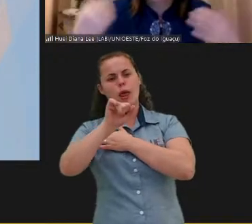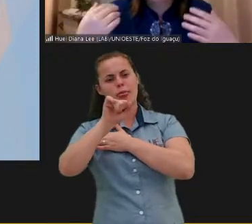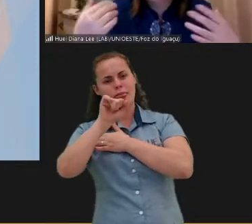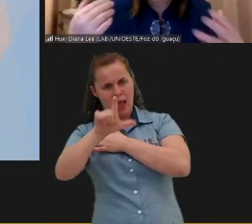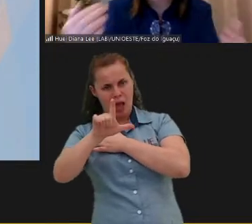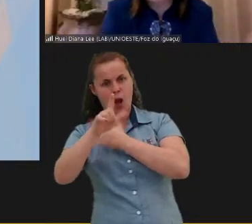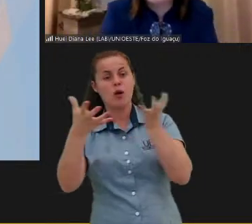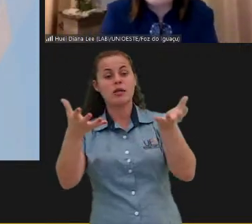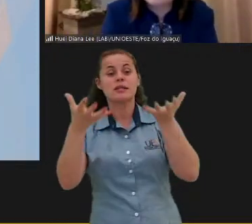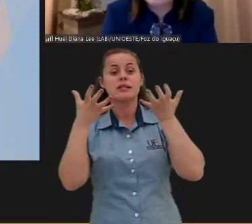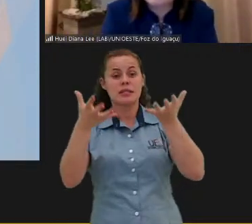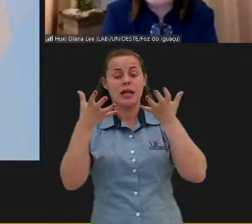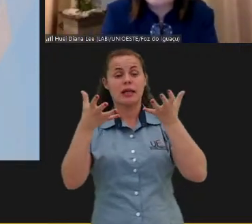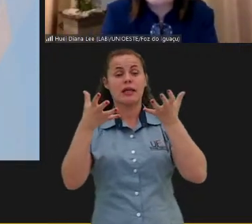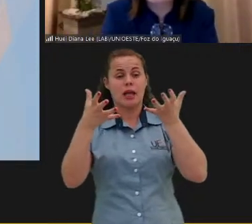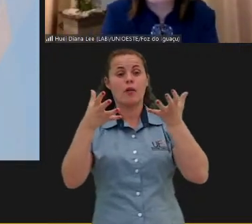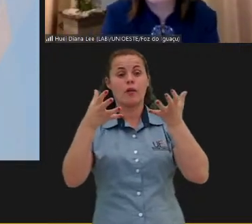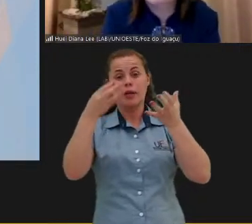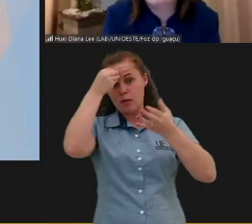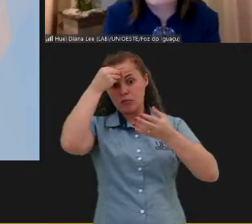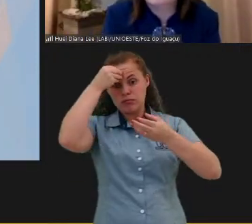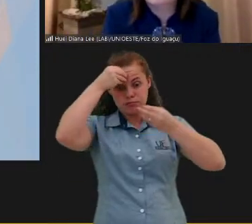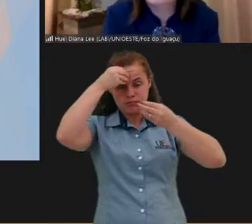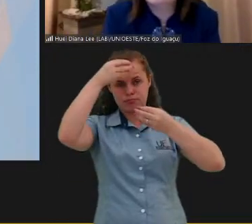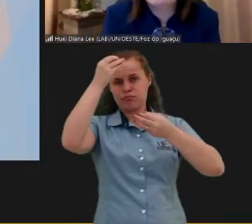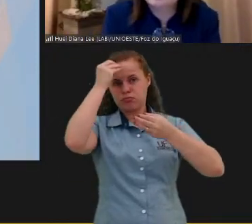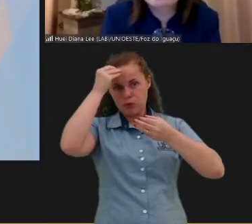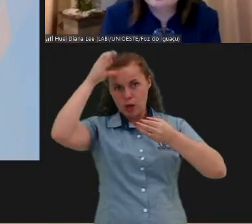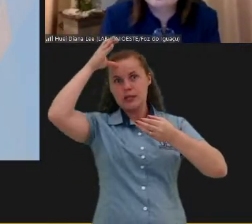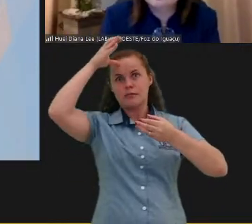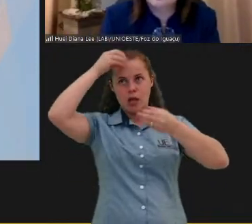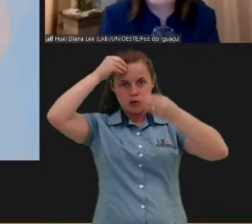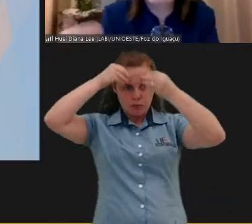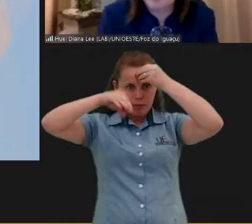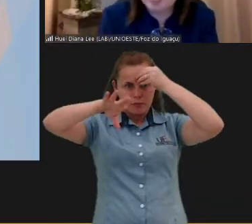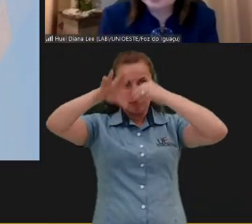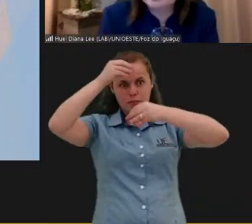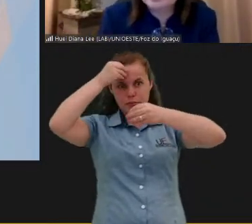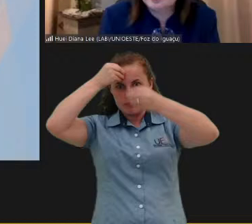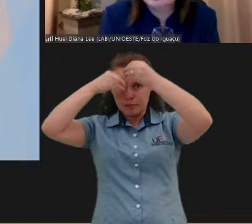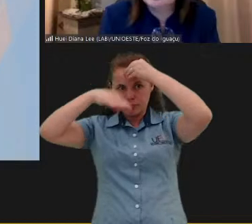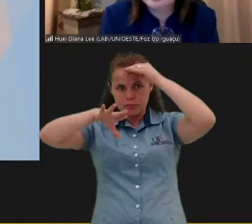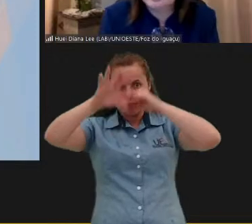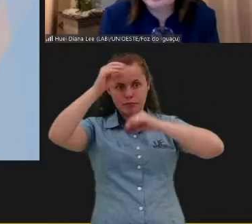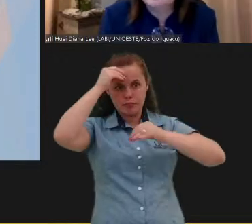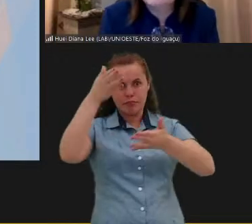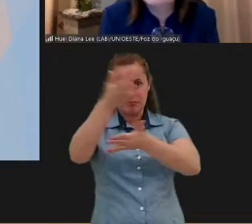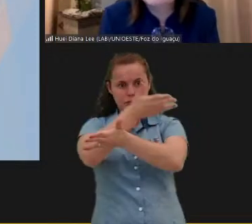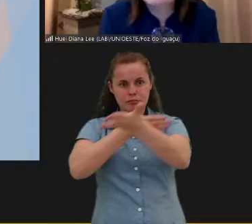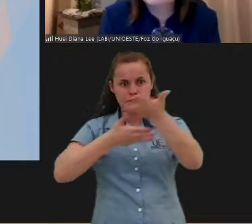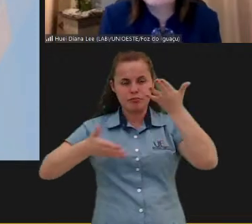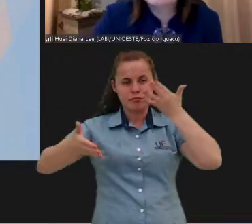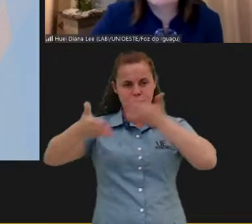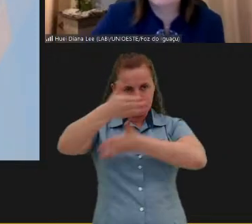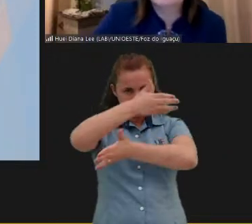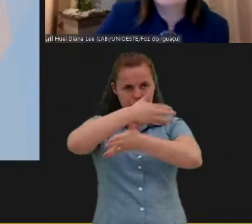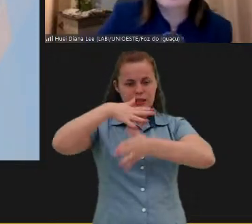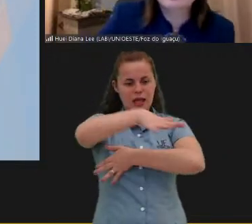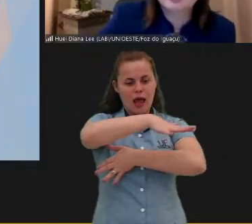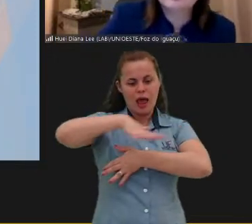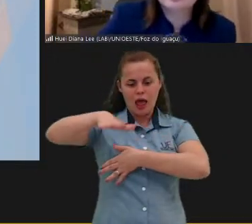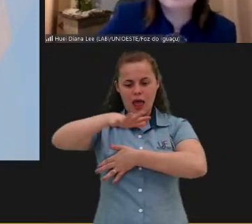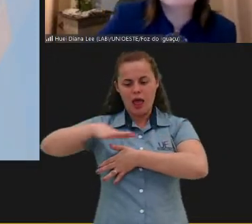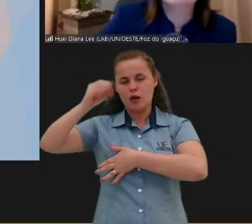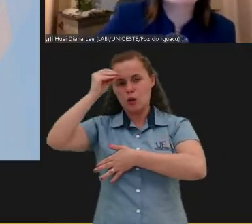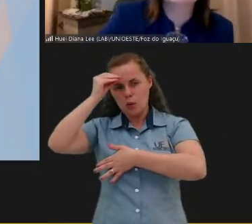quer transferir conhecimento entre as áreas. E a inteligência artificial, ela pode auxiliar nessa transferência do